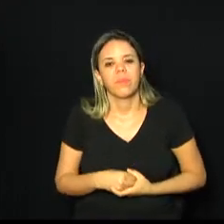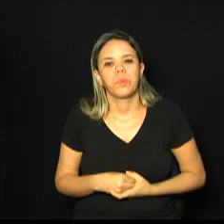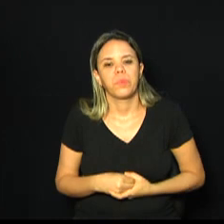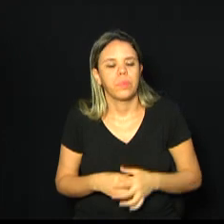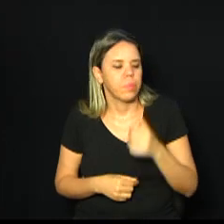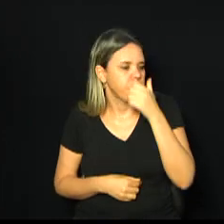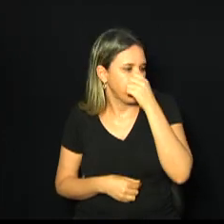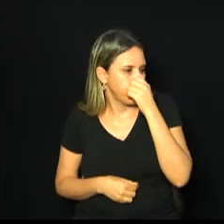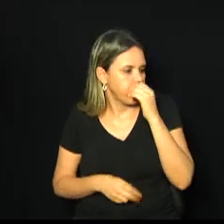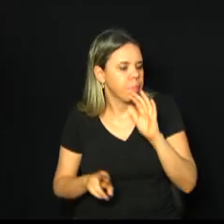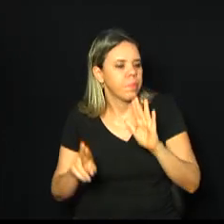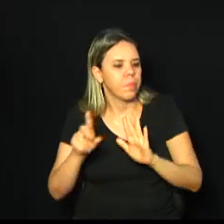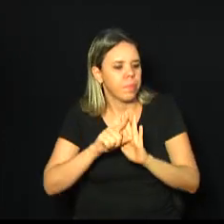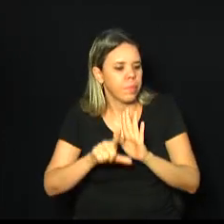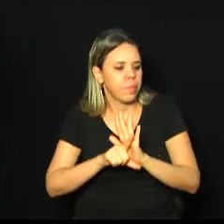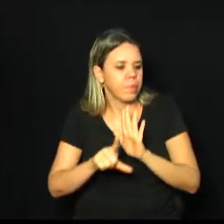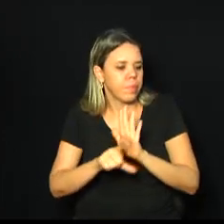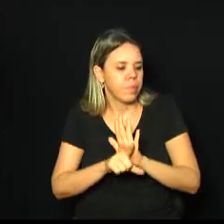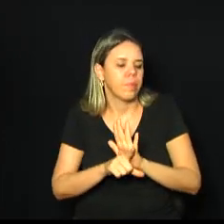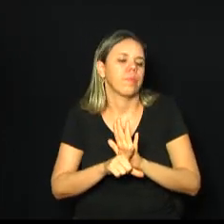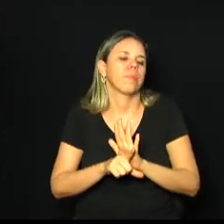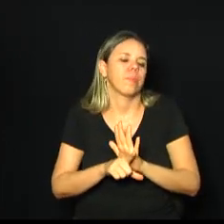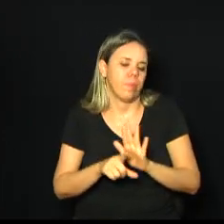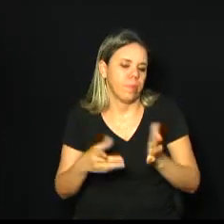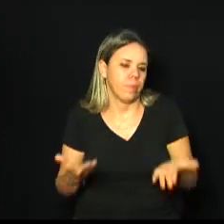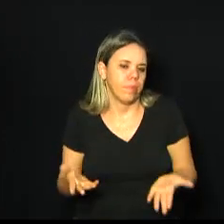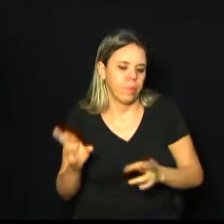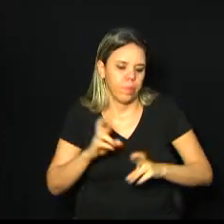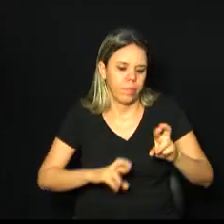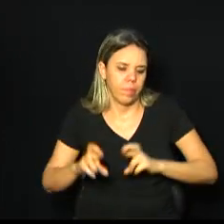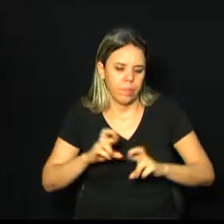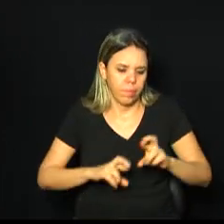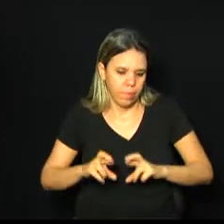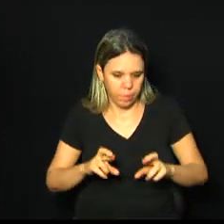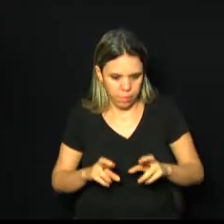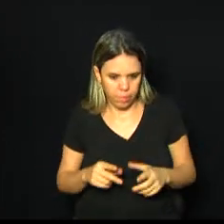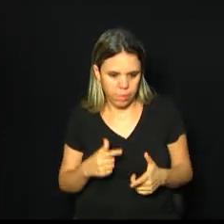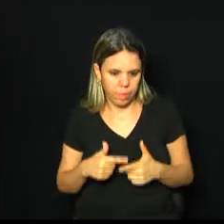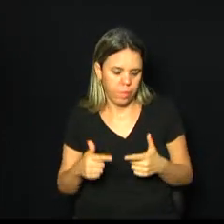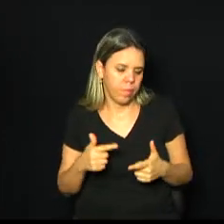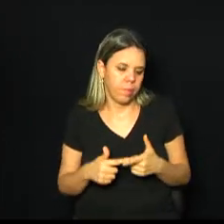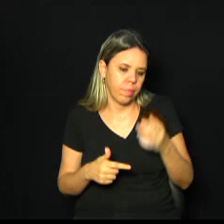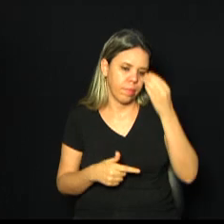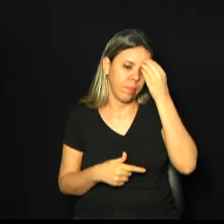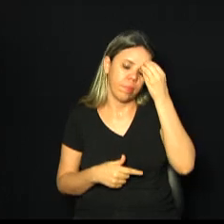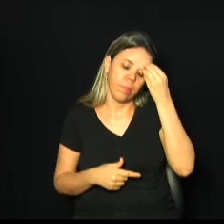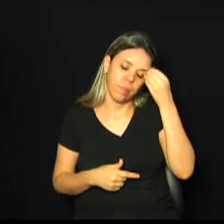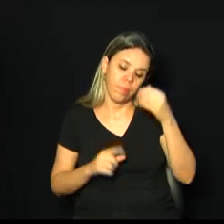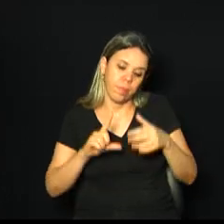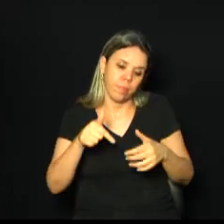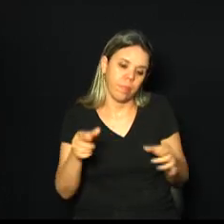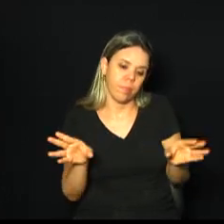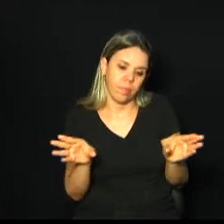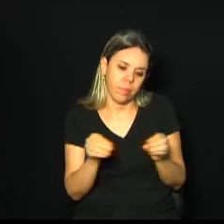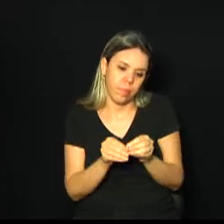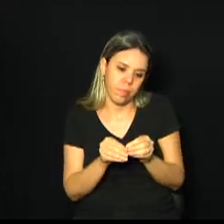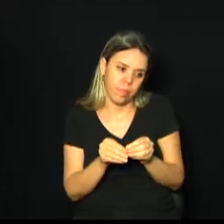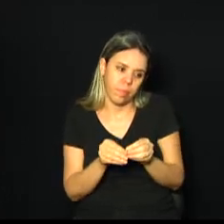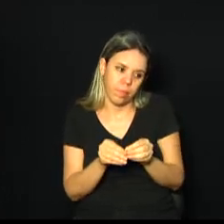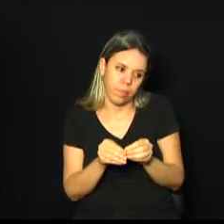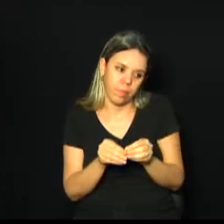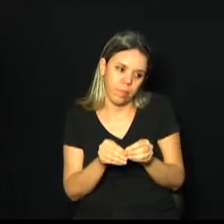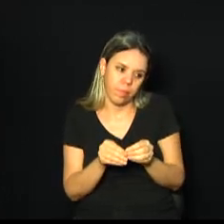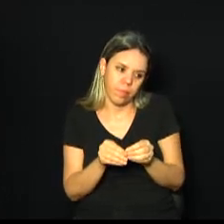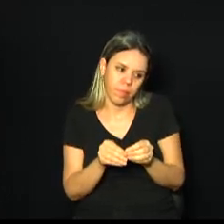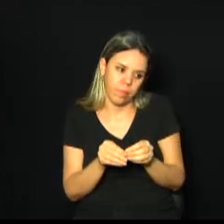do rigor da lei. Né? No caso de análise de brechas, né, após a conclusão